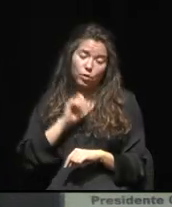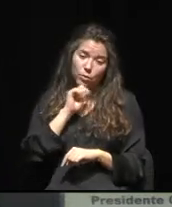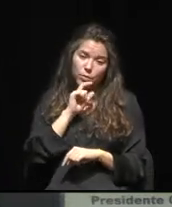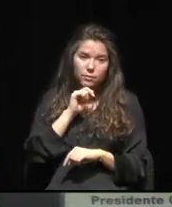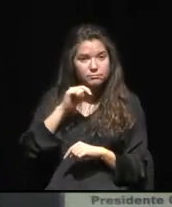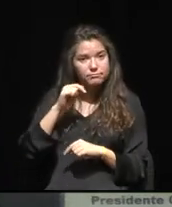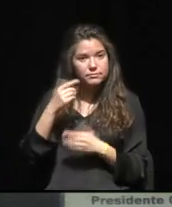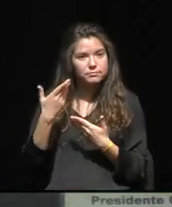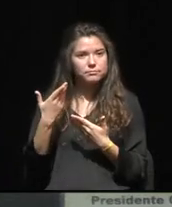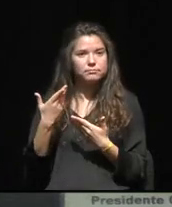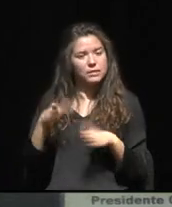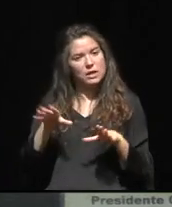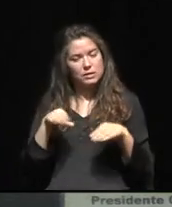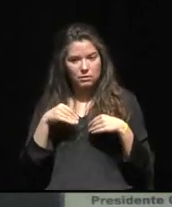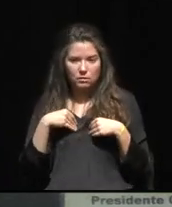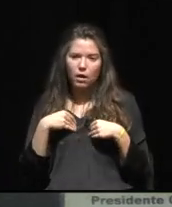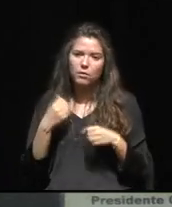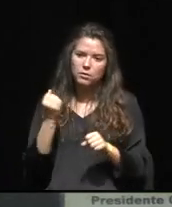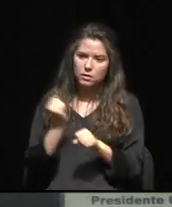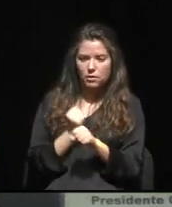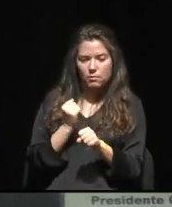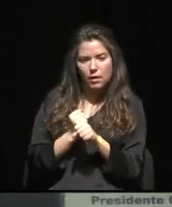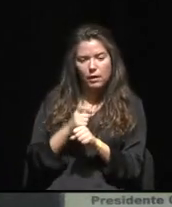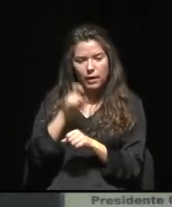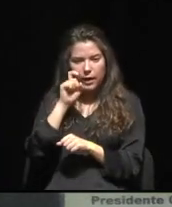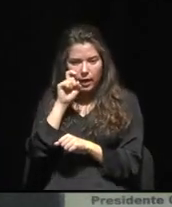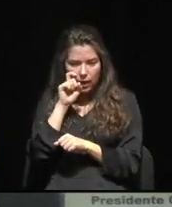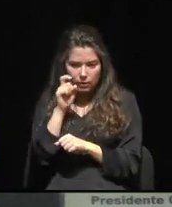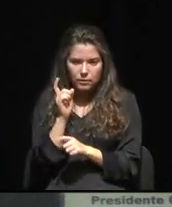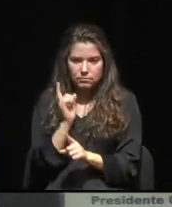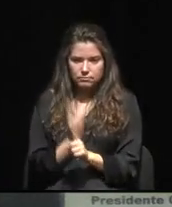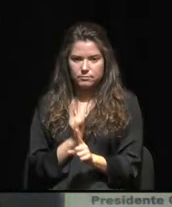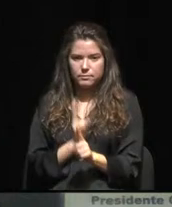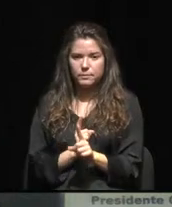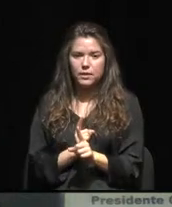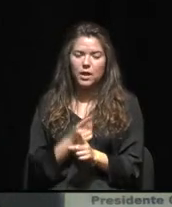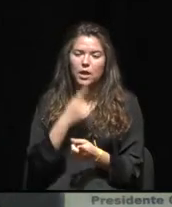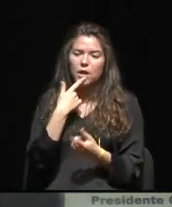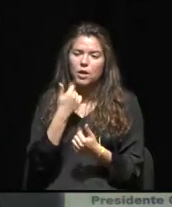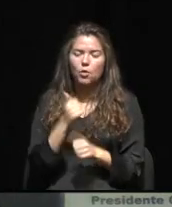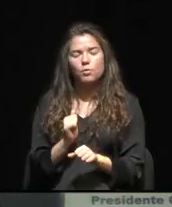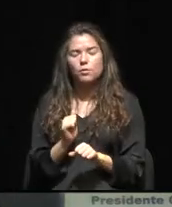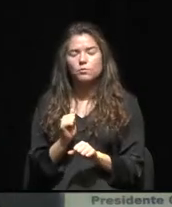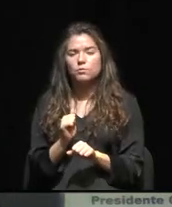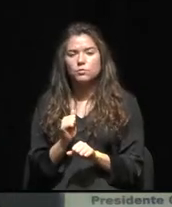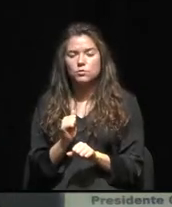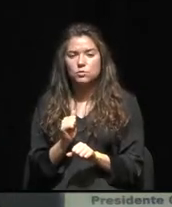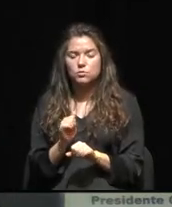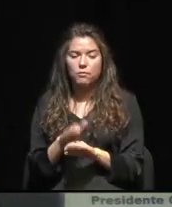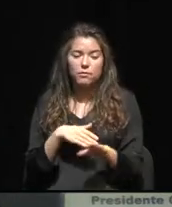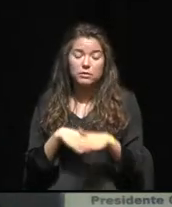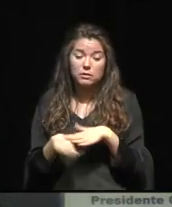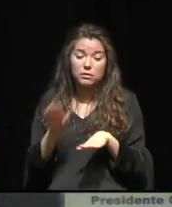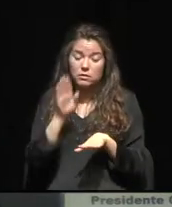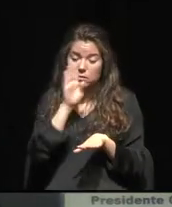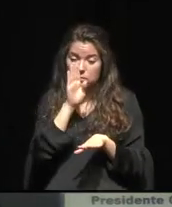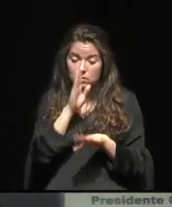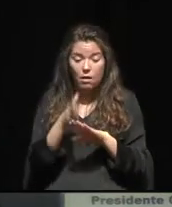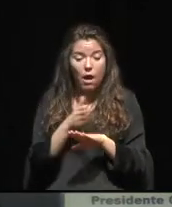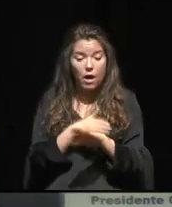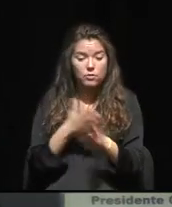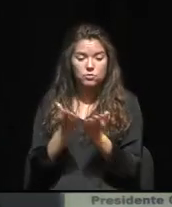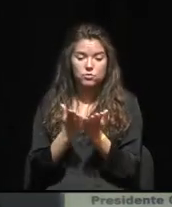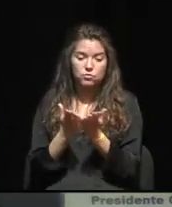estamos abertos e e empenhados em garantir que assim seja não o podemos fazer sem que seja precedido de um estudo da